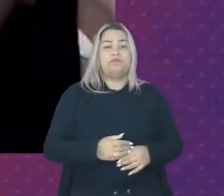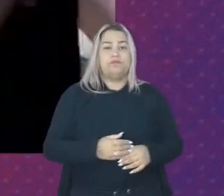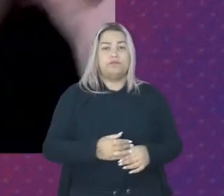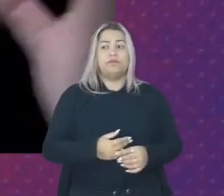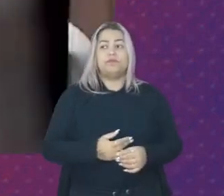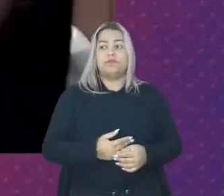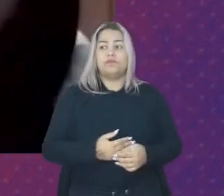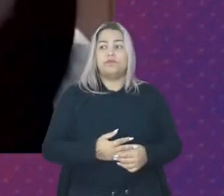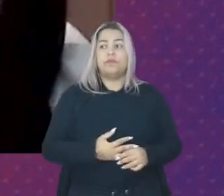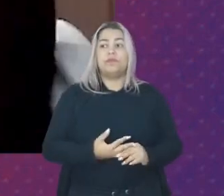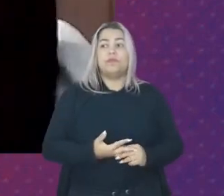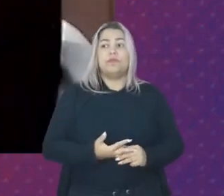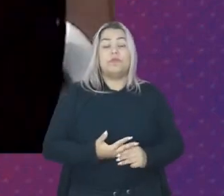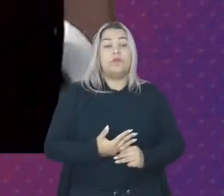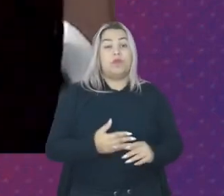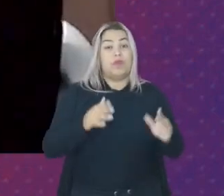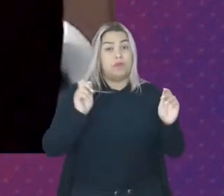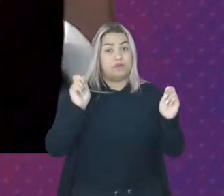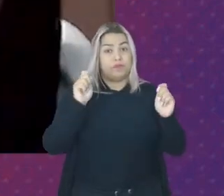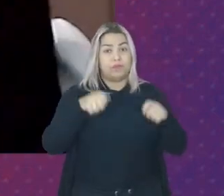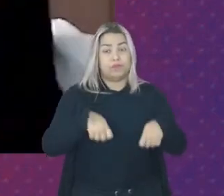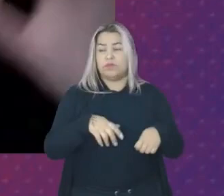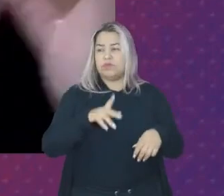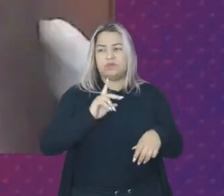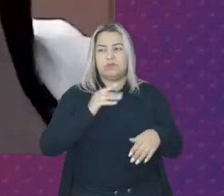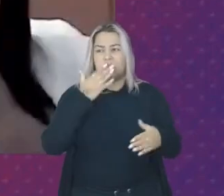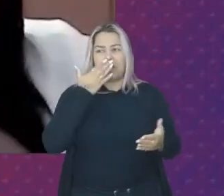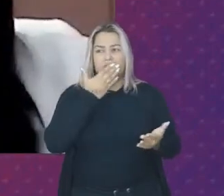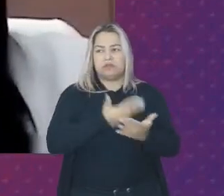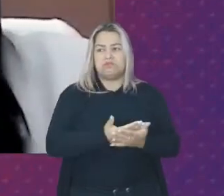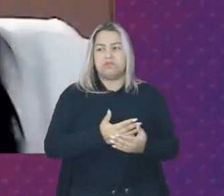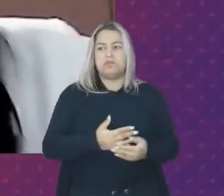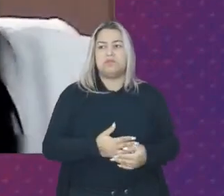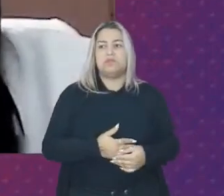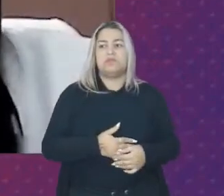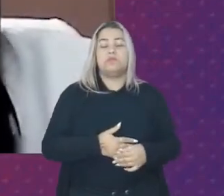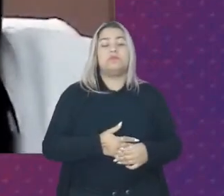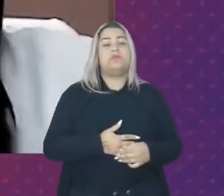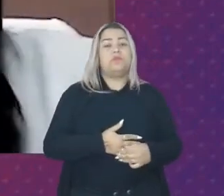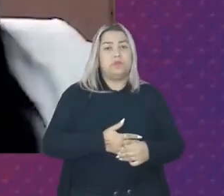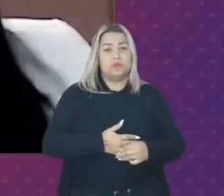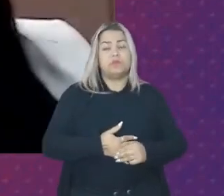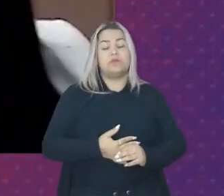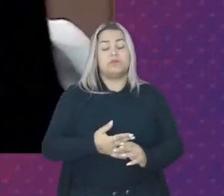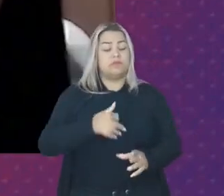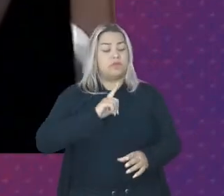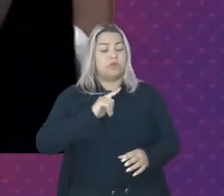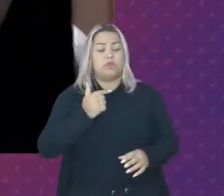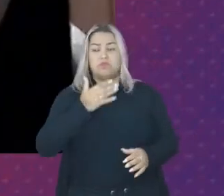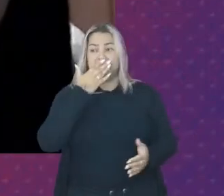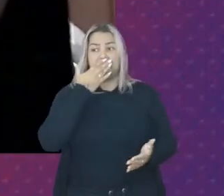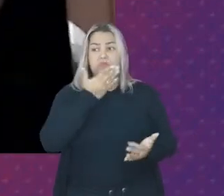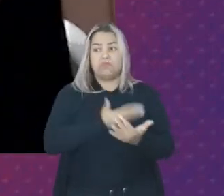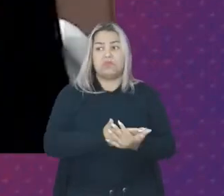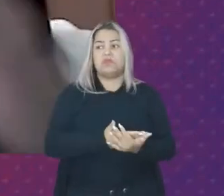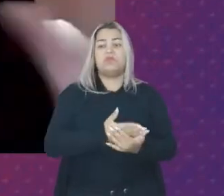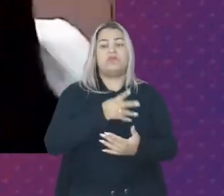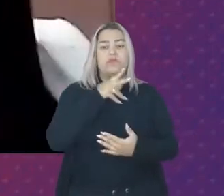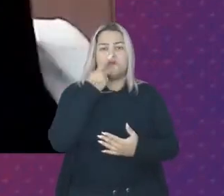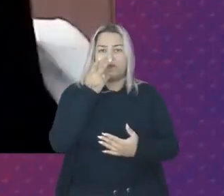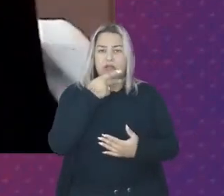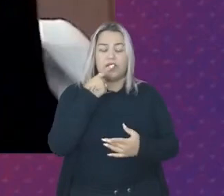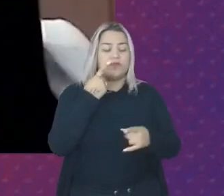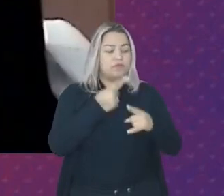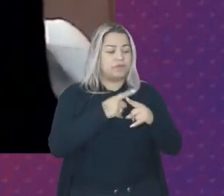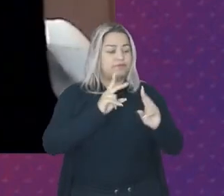momento, é necessário que existam os descrentes. É necessário que existam aquelas pessoas que não acreditam no que você fala,